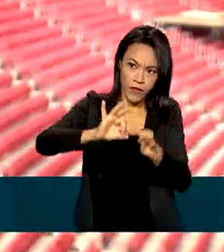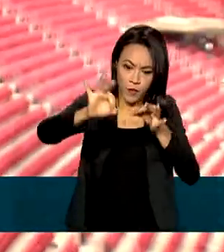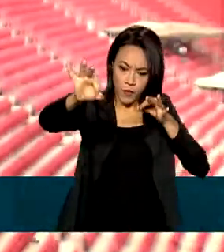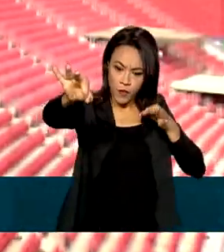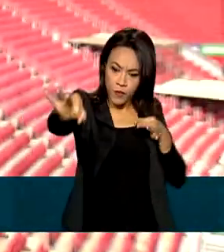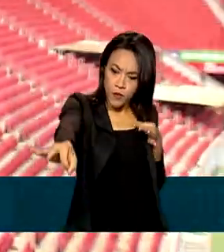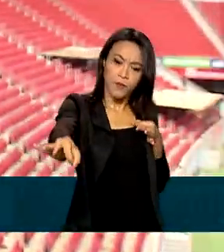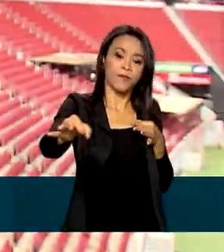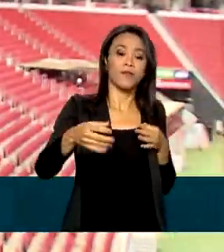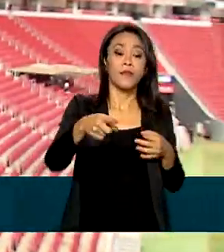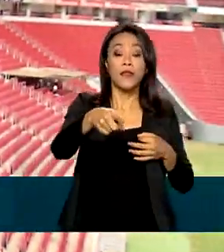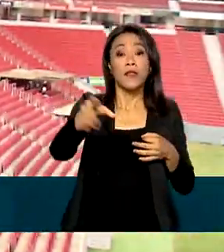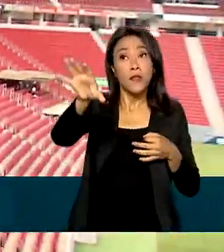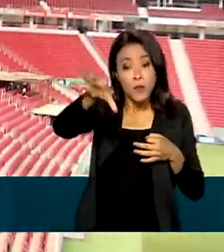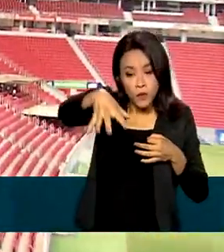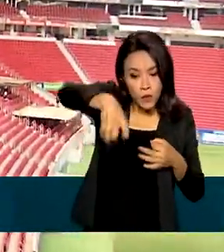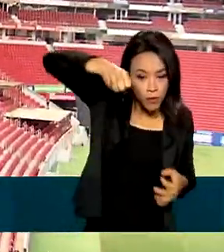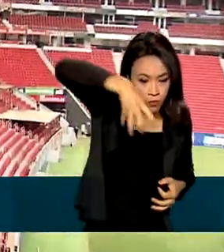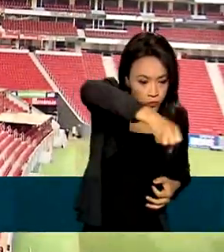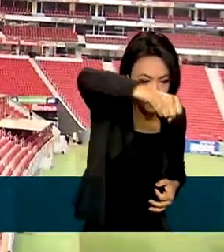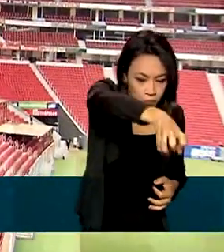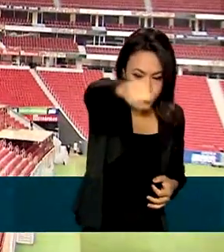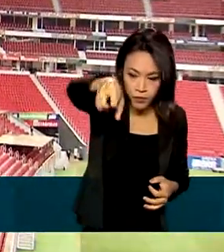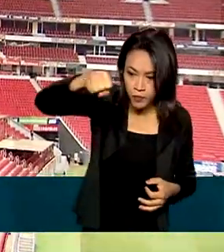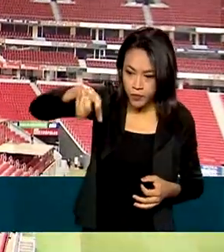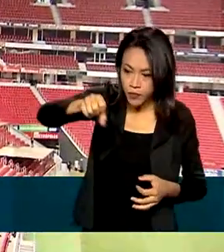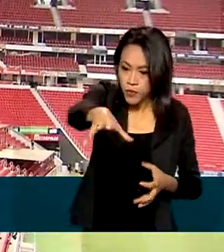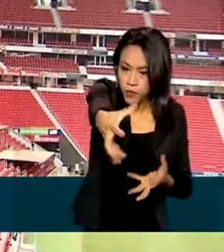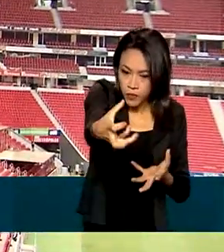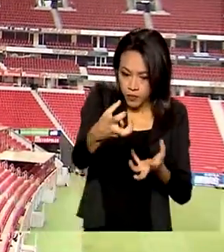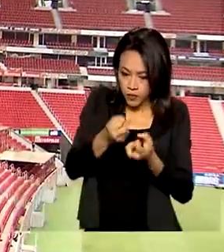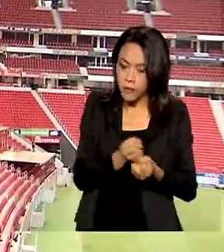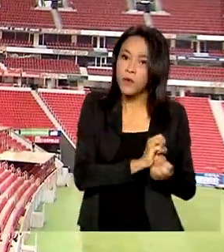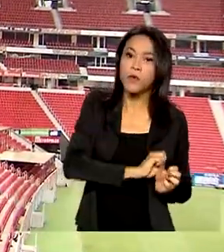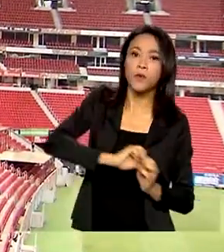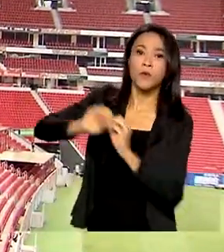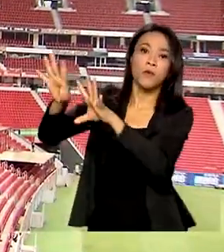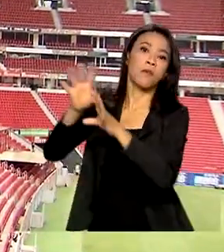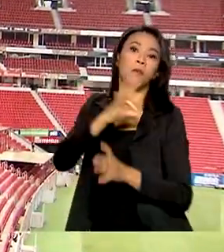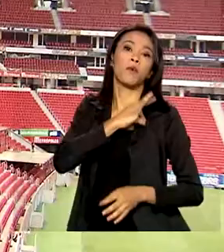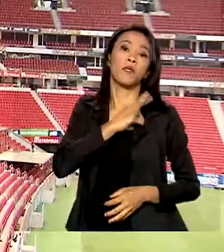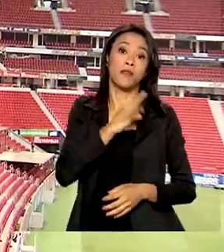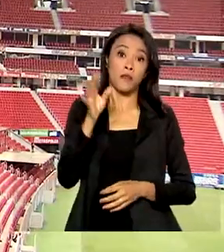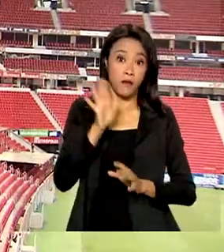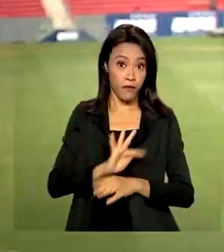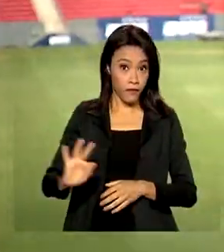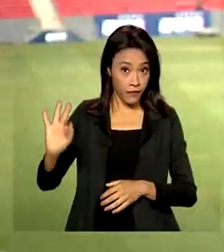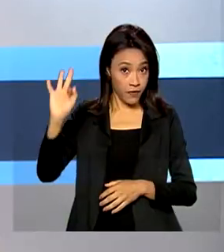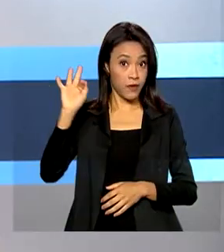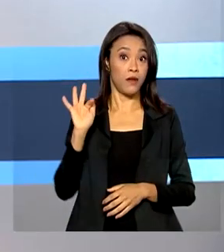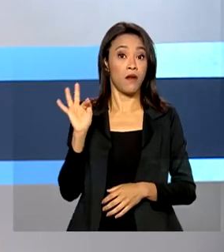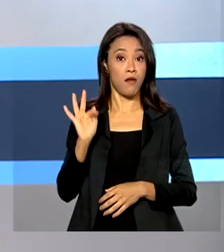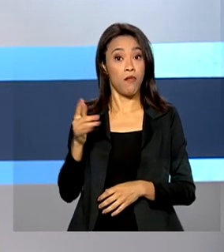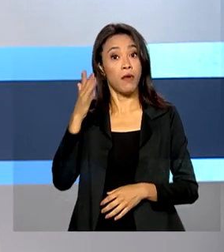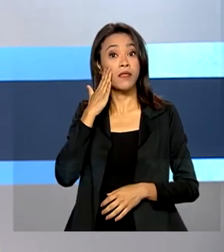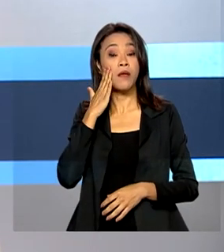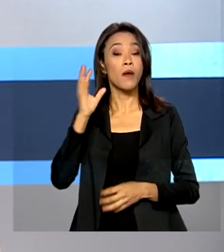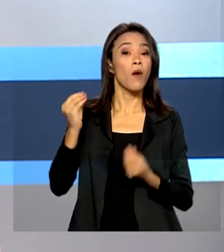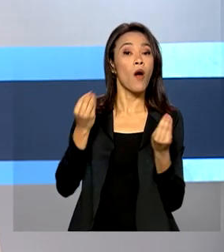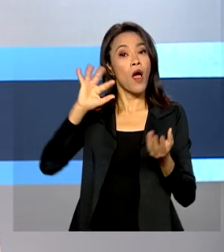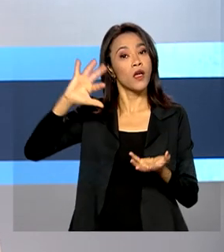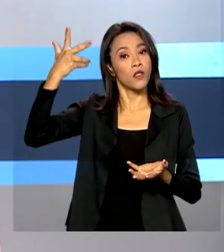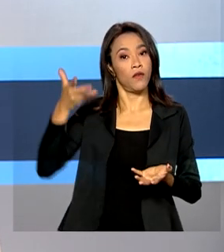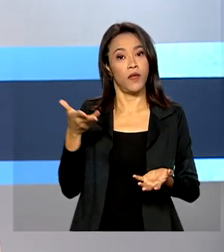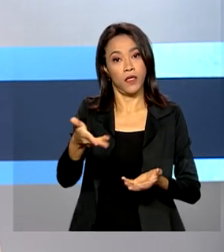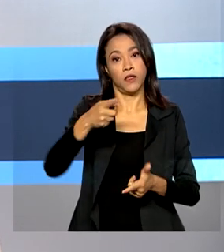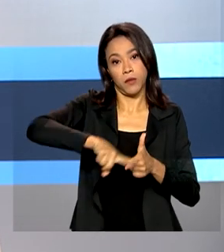capturadas serão transmitidas para uma equipe da Polícia Federal que estará preparada para adotar as medidas cabíveis entre